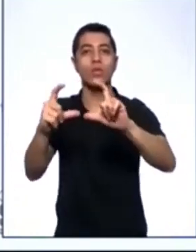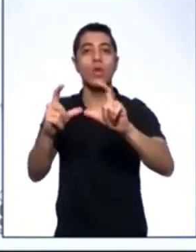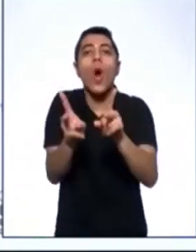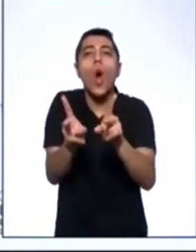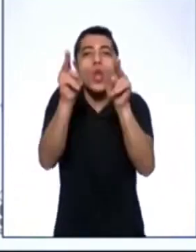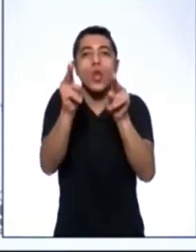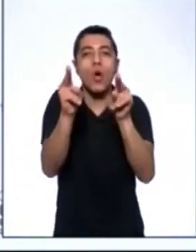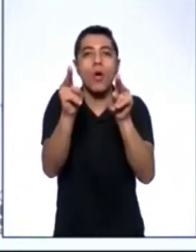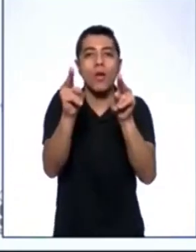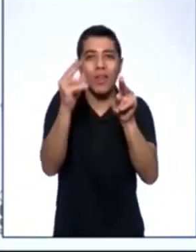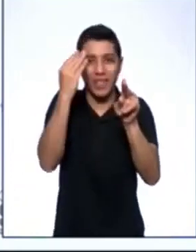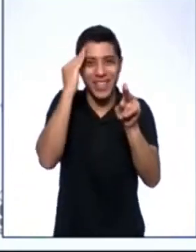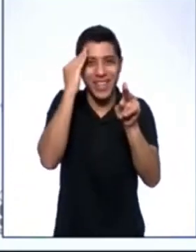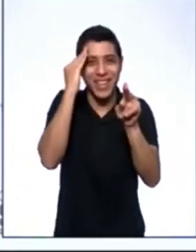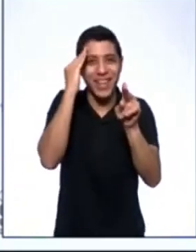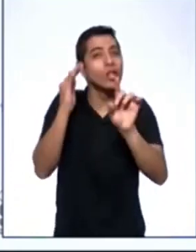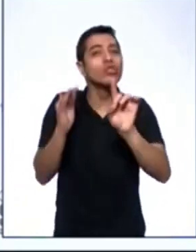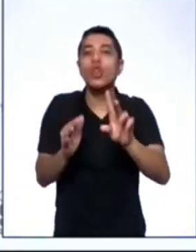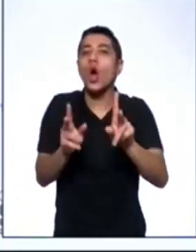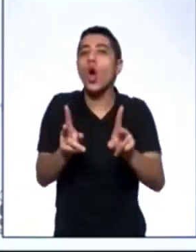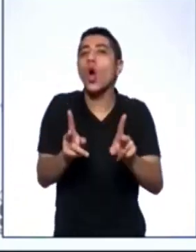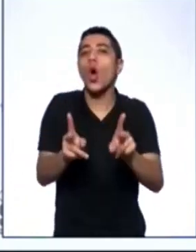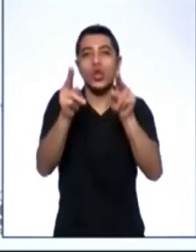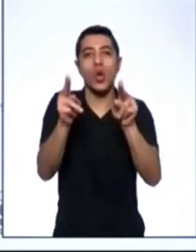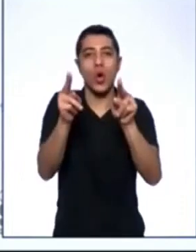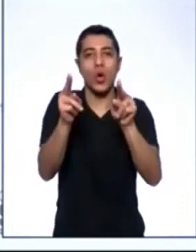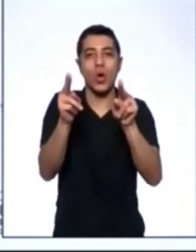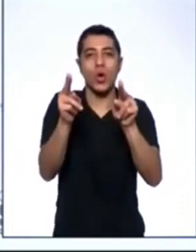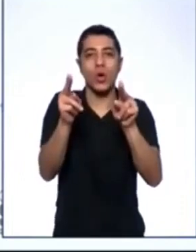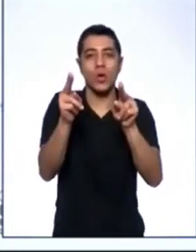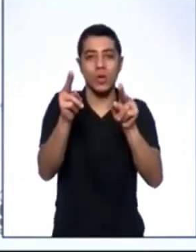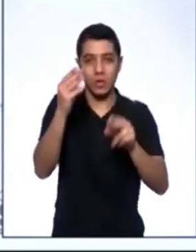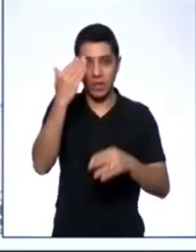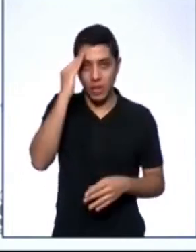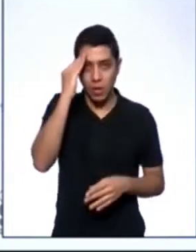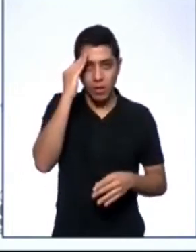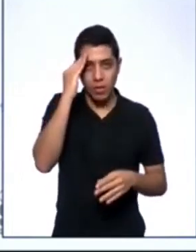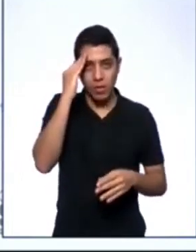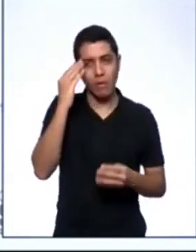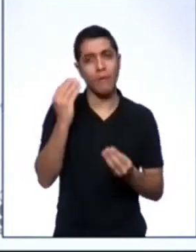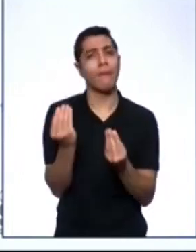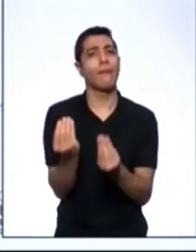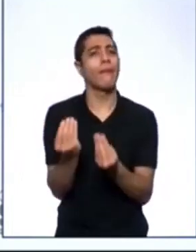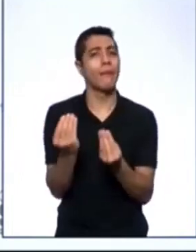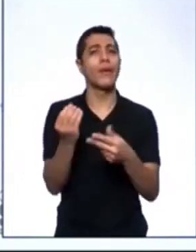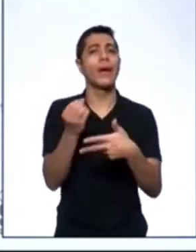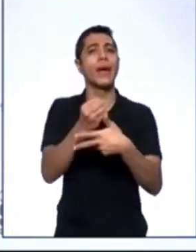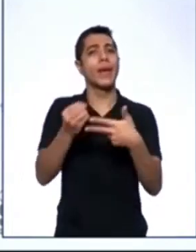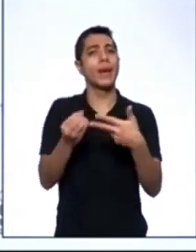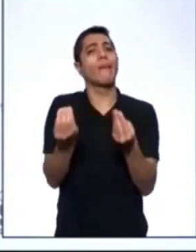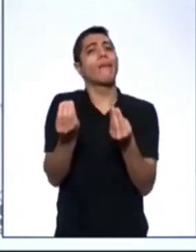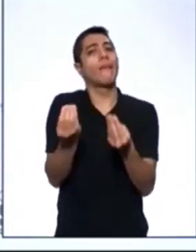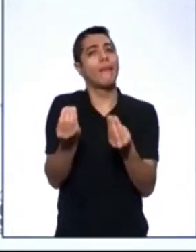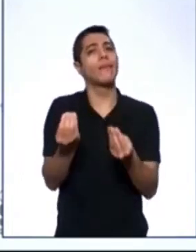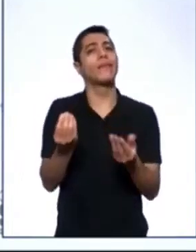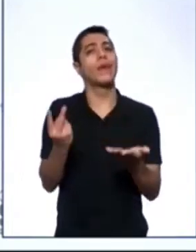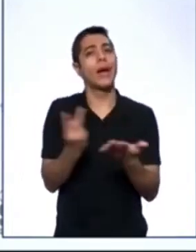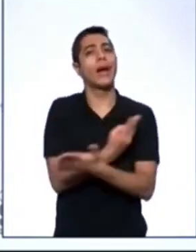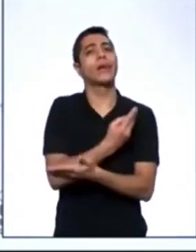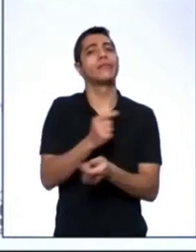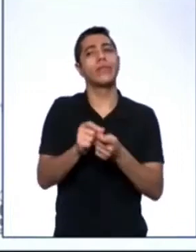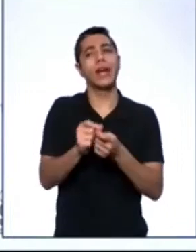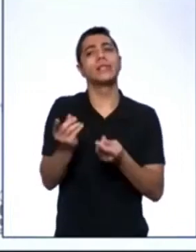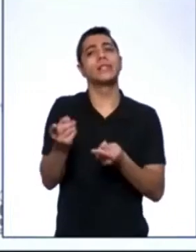pedaço uma parte do primeiro quadrante bancada isso aí ele é irmã cada né fazer